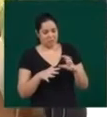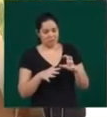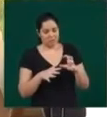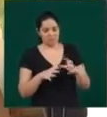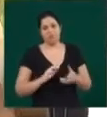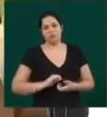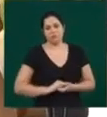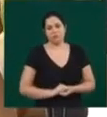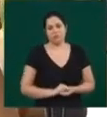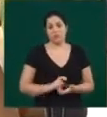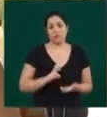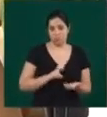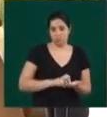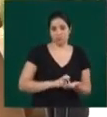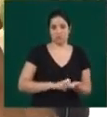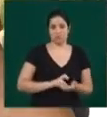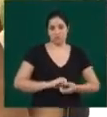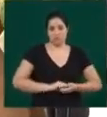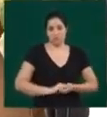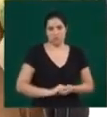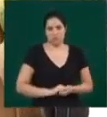duras. Pela manhã, né?